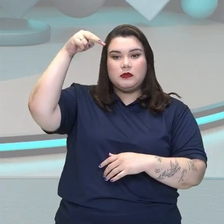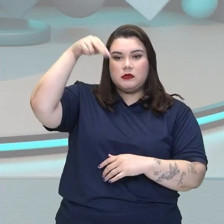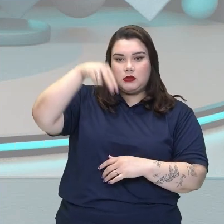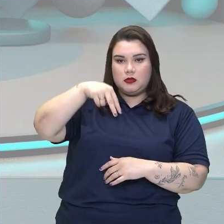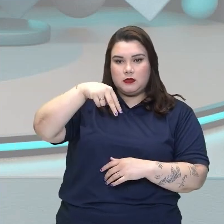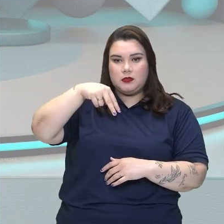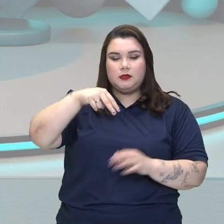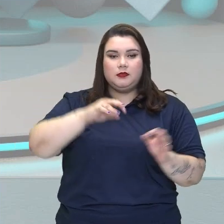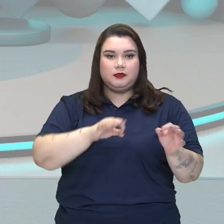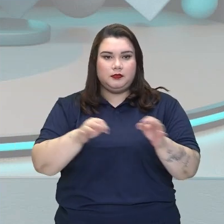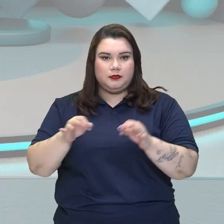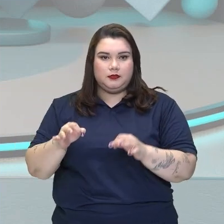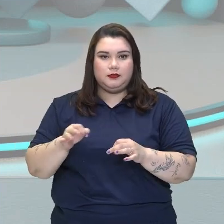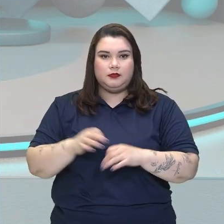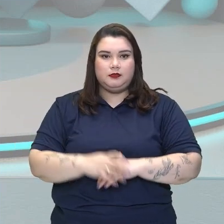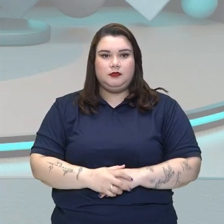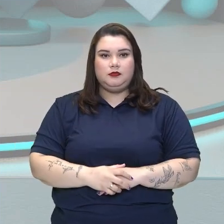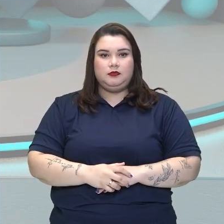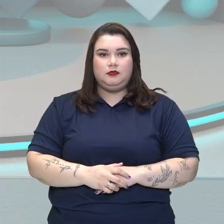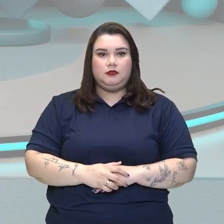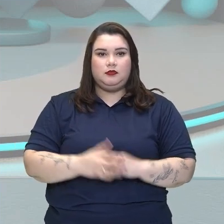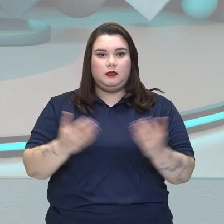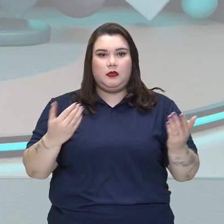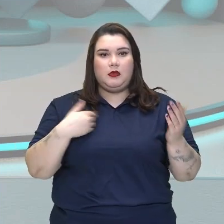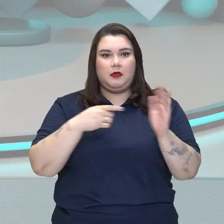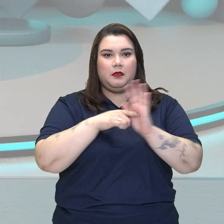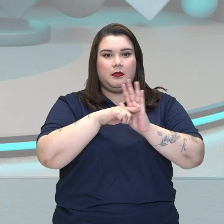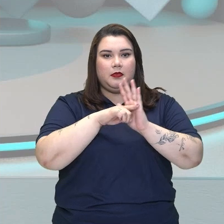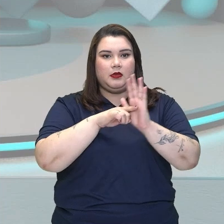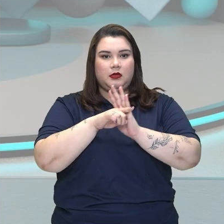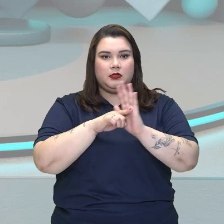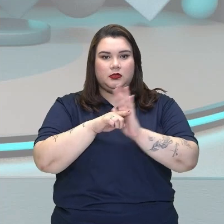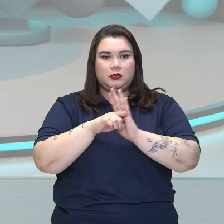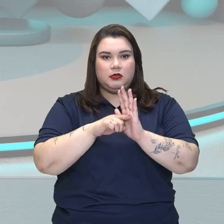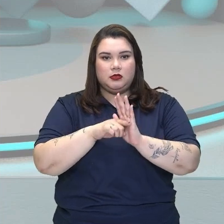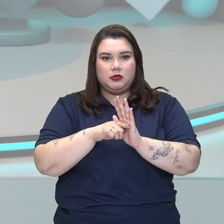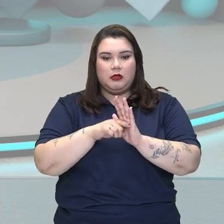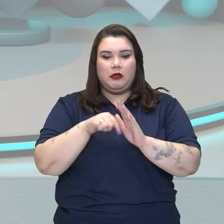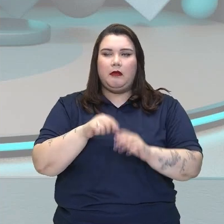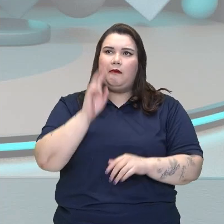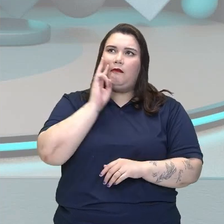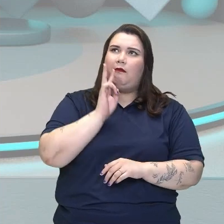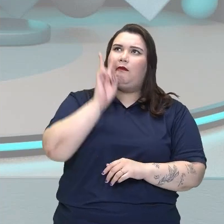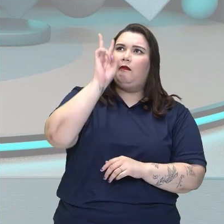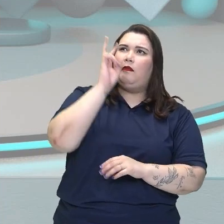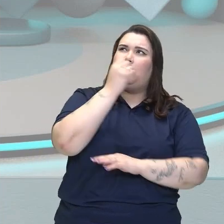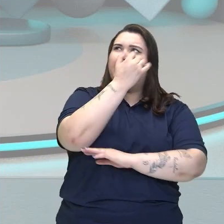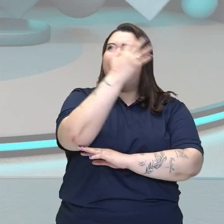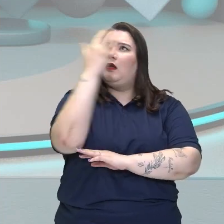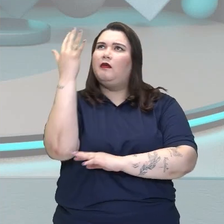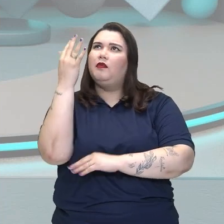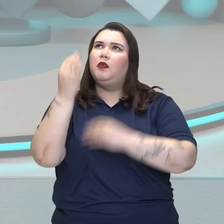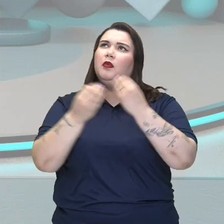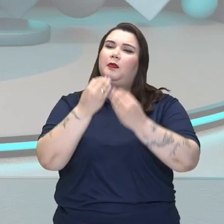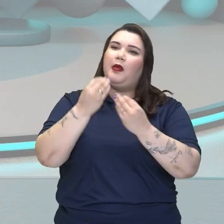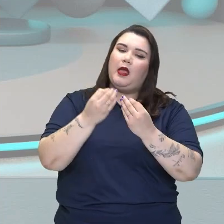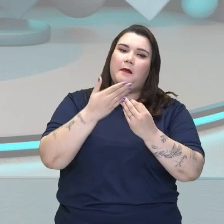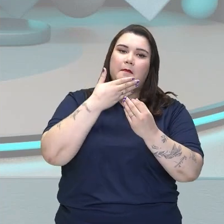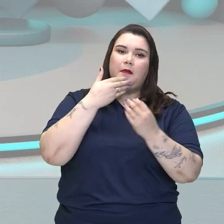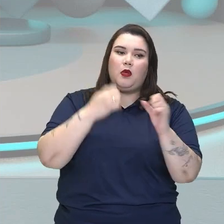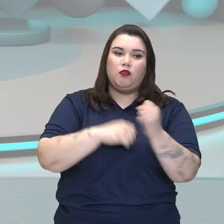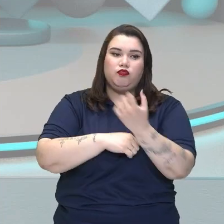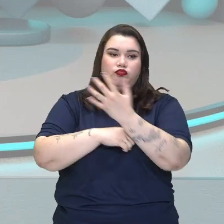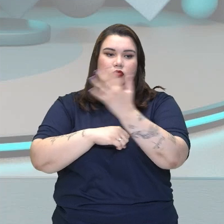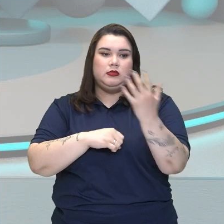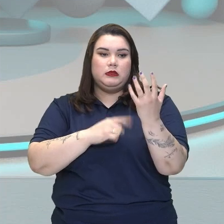ideia? Opa, nós como é que vamos ficar pesquisando lá em cima, né, aqui de baixo? Vai ser difícil. Então, eles começaram